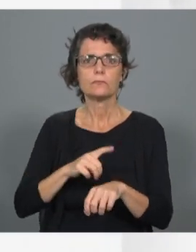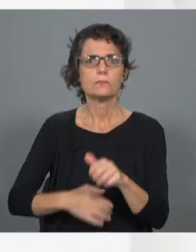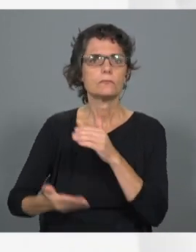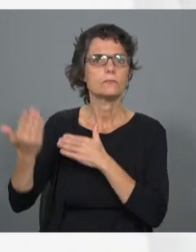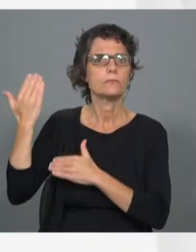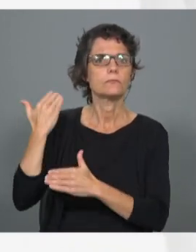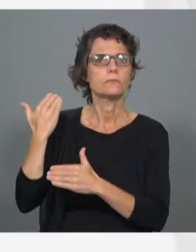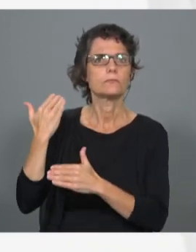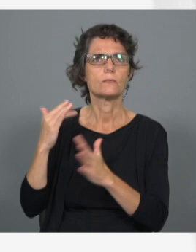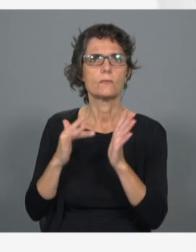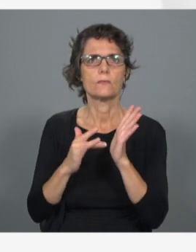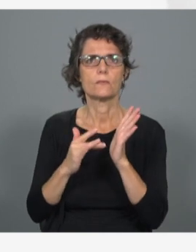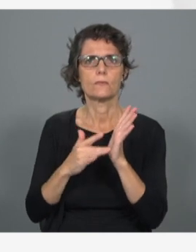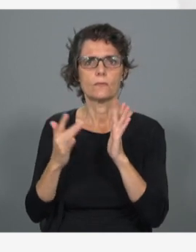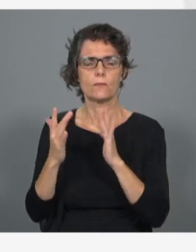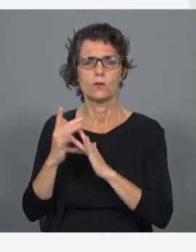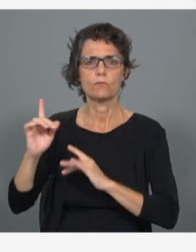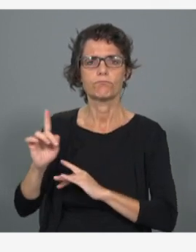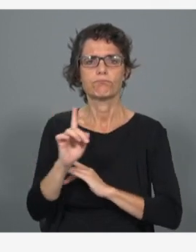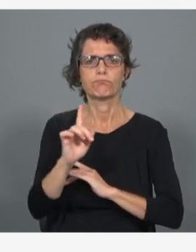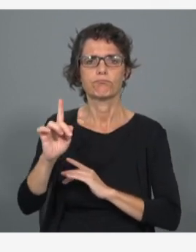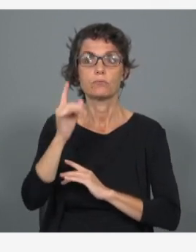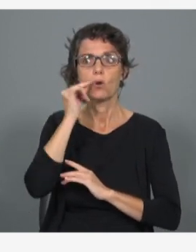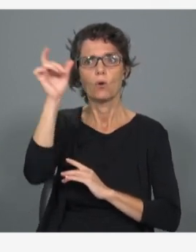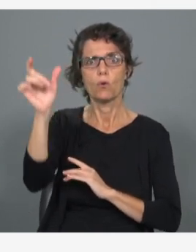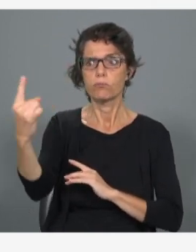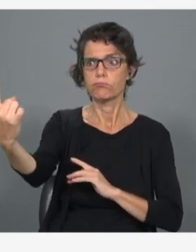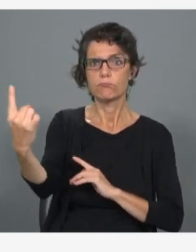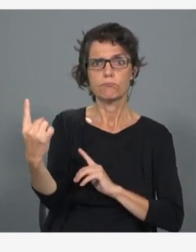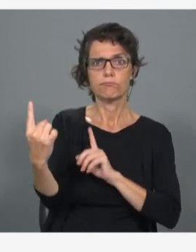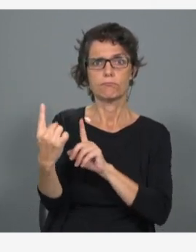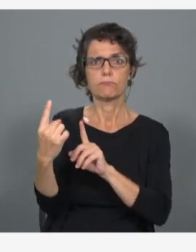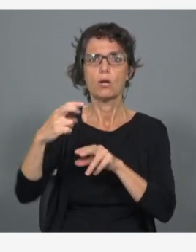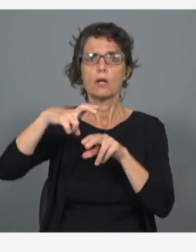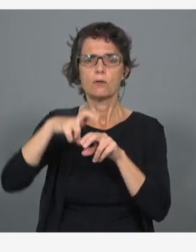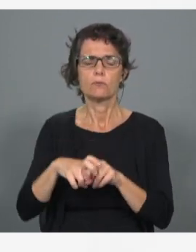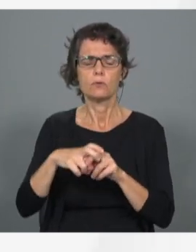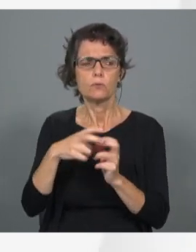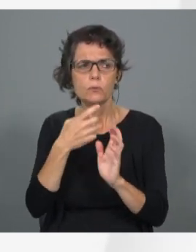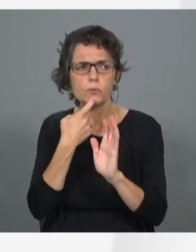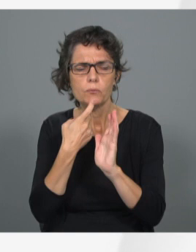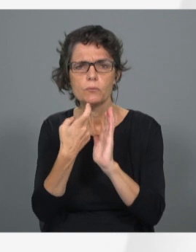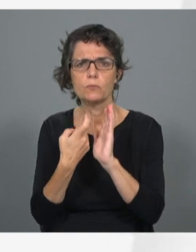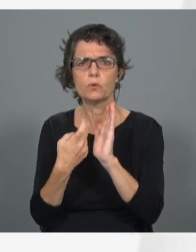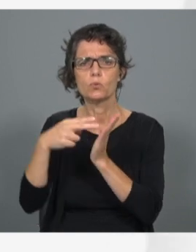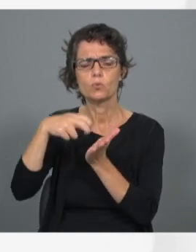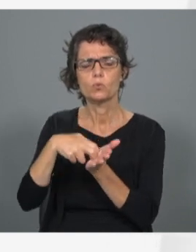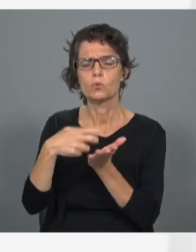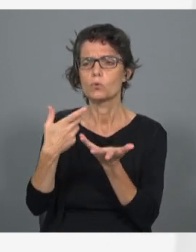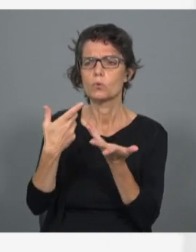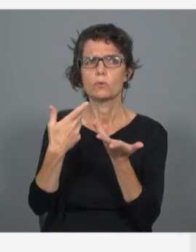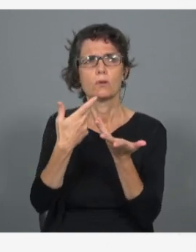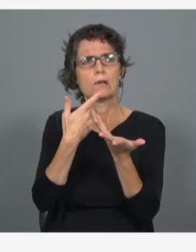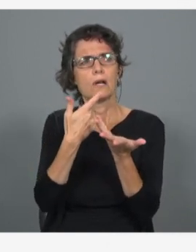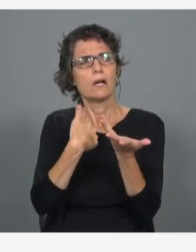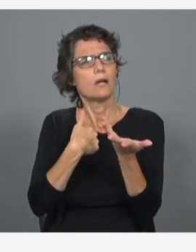Jesus pôr-se a caminho quando um homem se aproximou correndo, ajoelhou-se diante dele e perguntou-lhe: Bom mestre, que